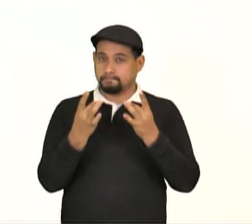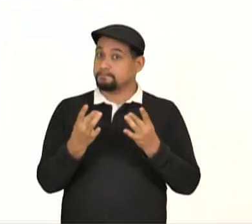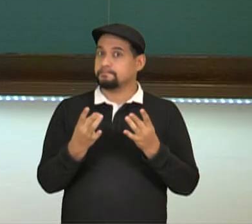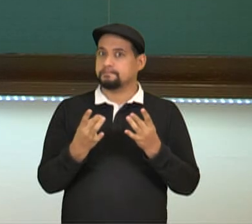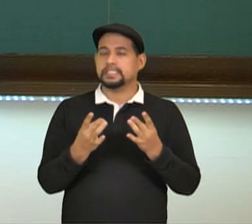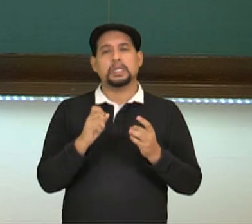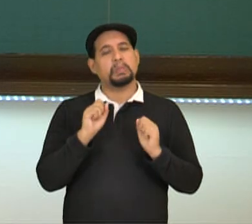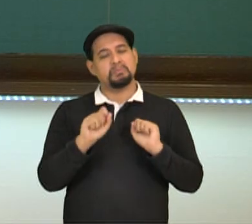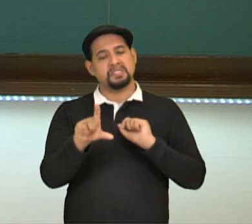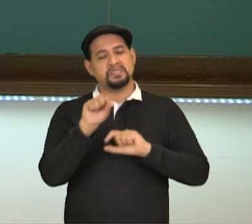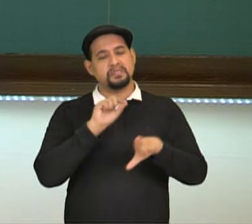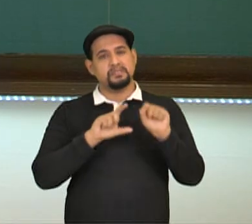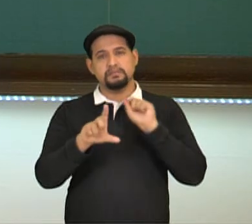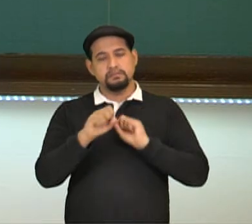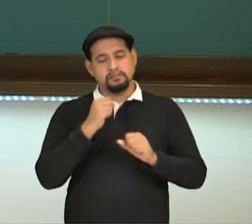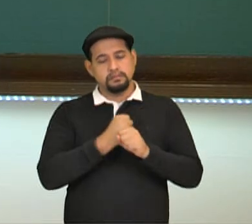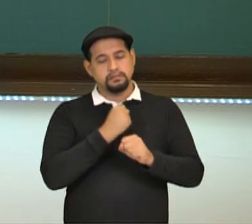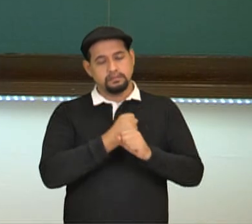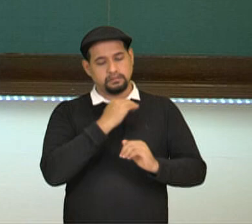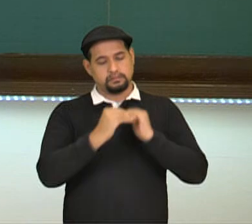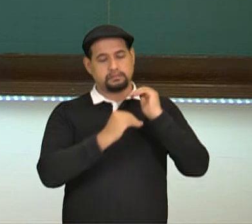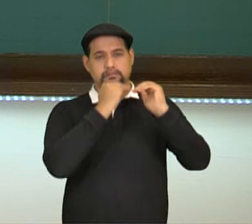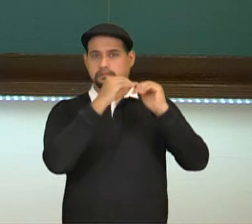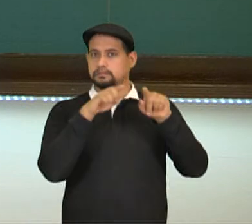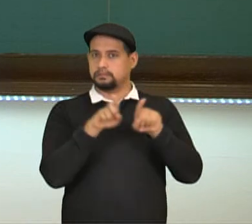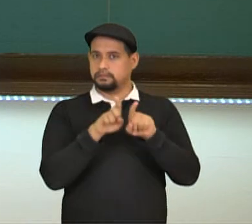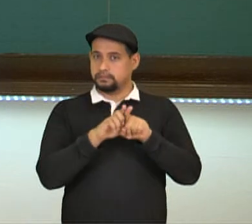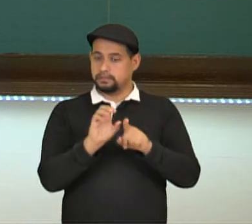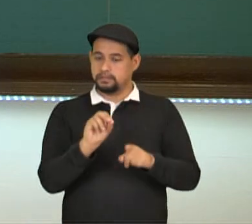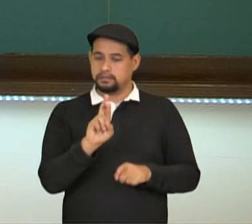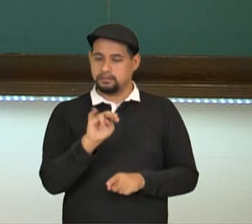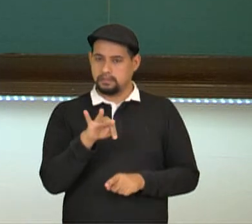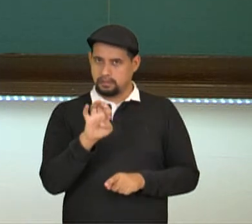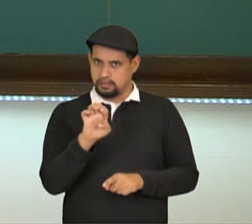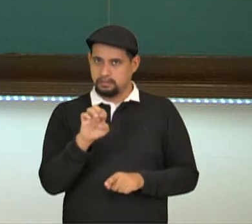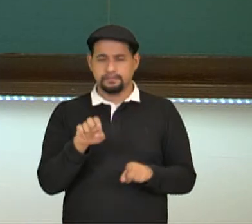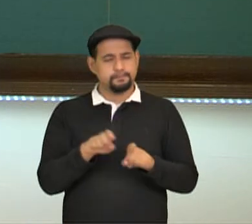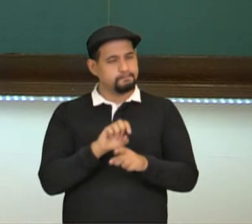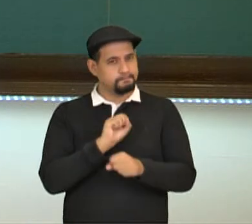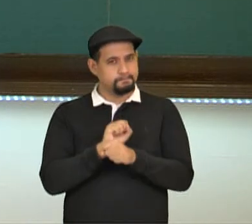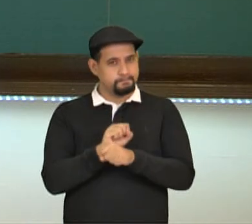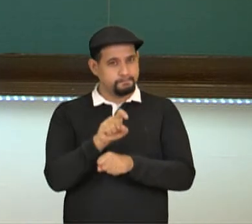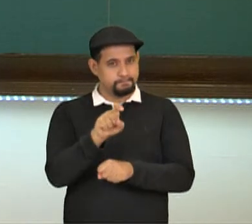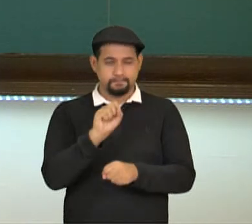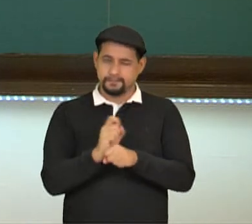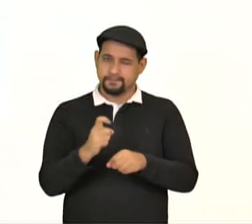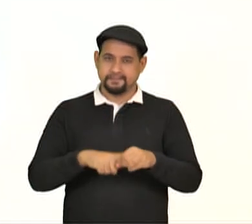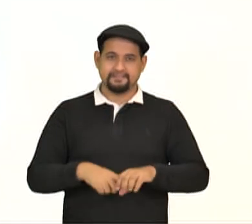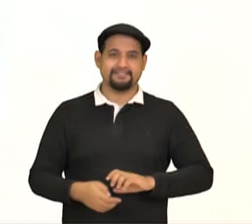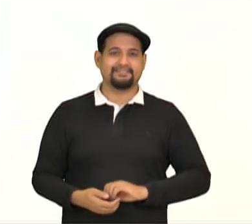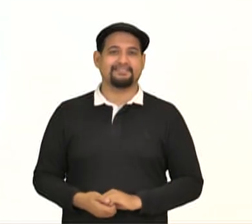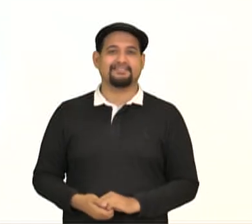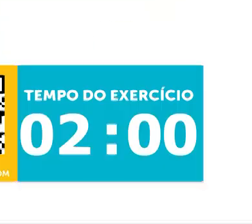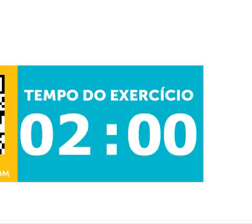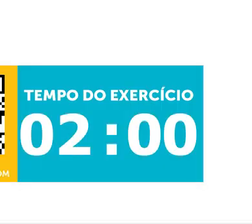Então você pode escolher, sei lá, as construções ou até a questão da Porta do Oriente, vocês que escolhem. Eu vou dar um tempinho para vocês e já voltamos.